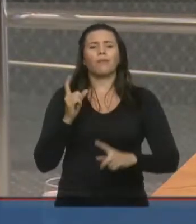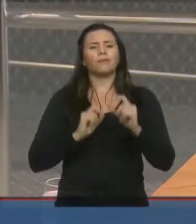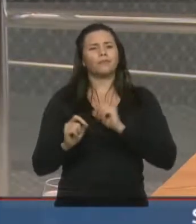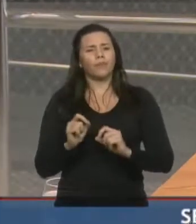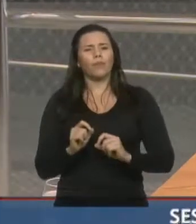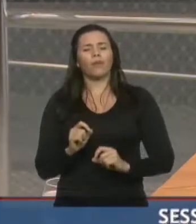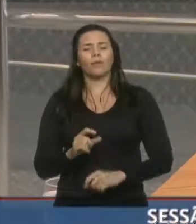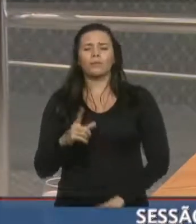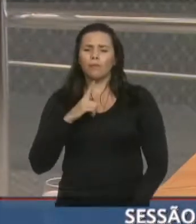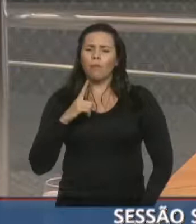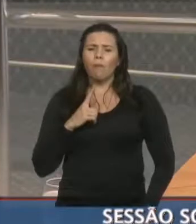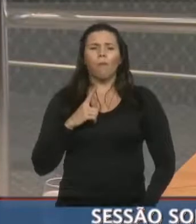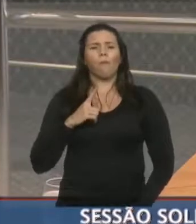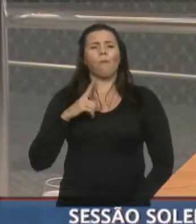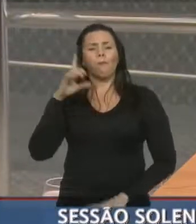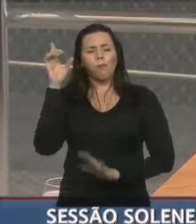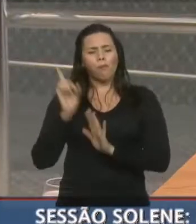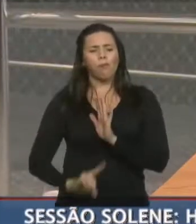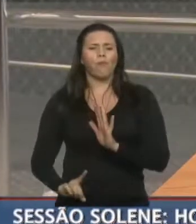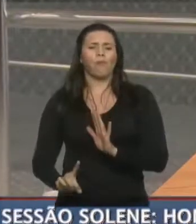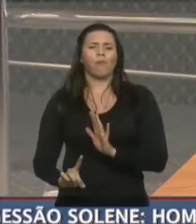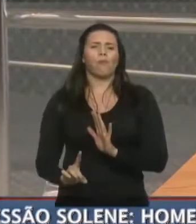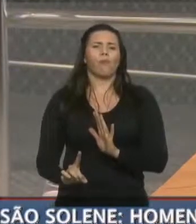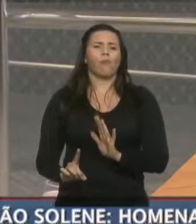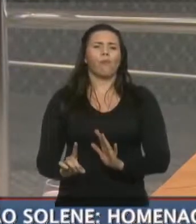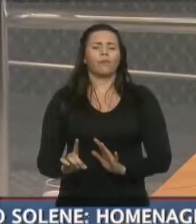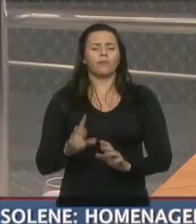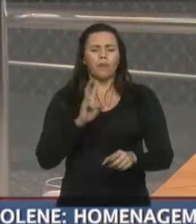garantir a integridade física,